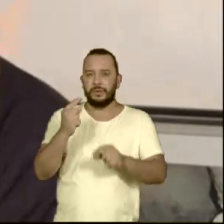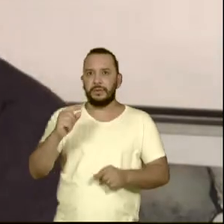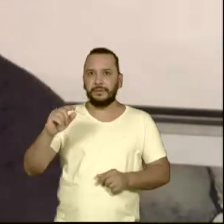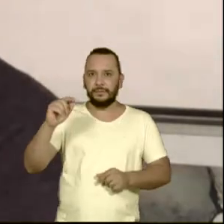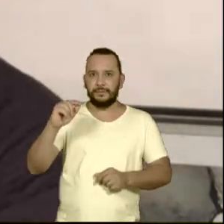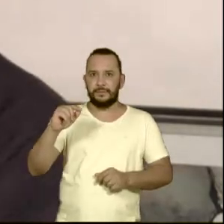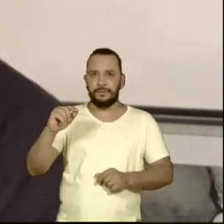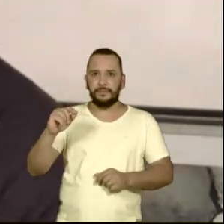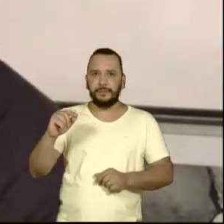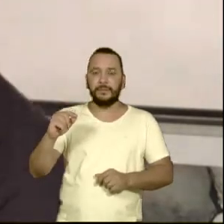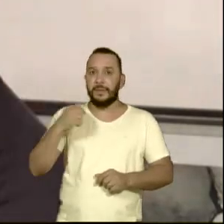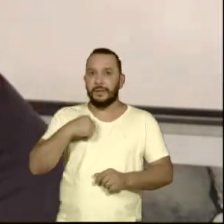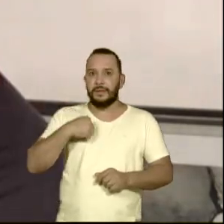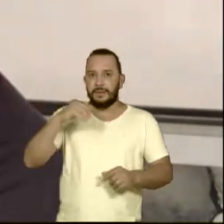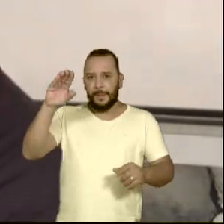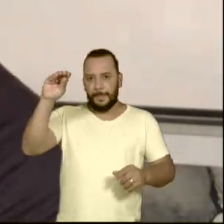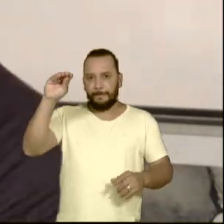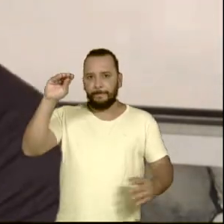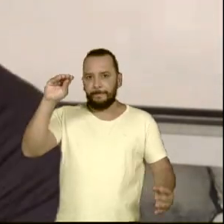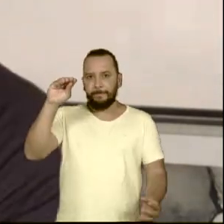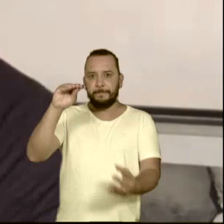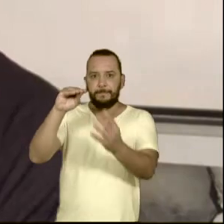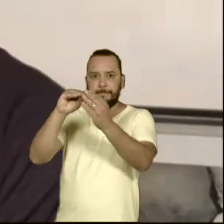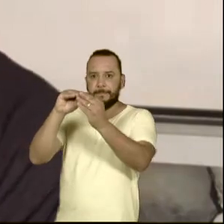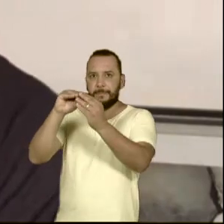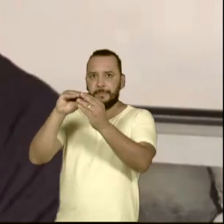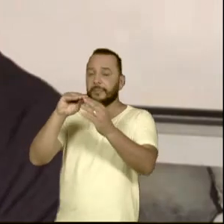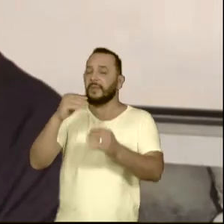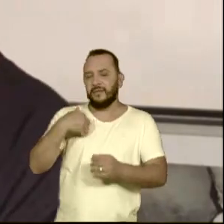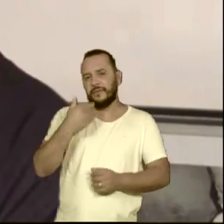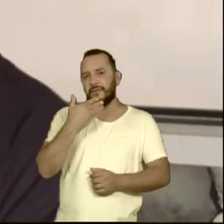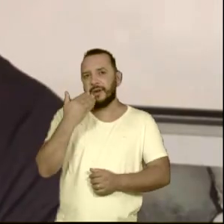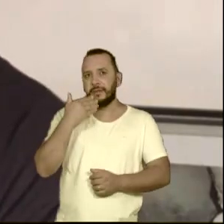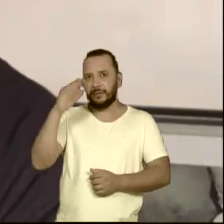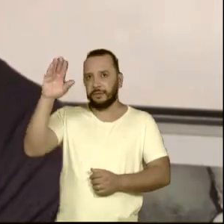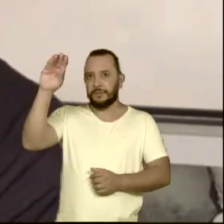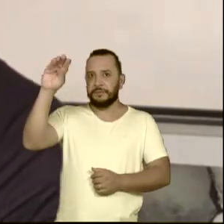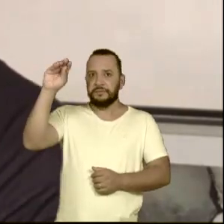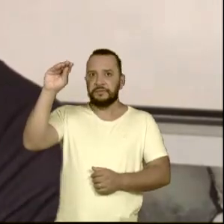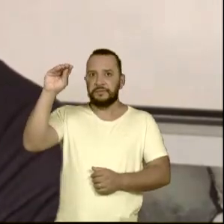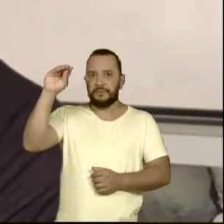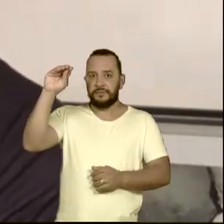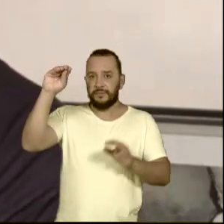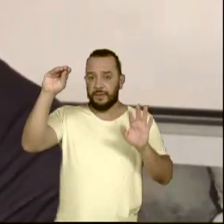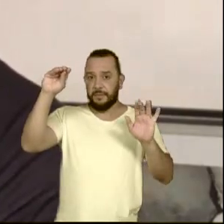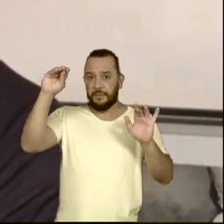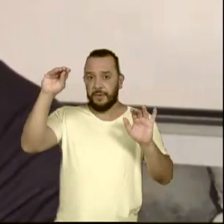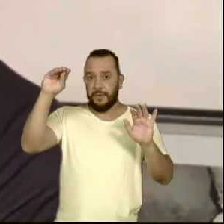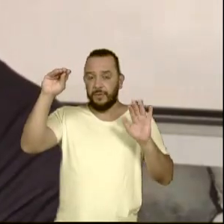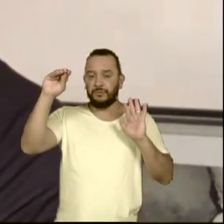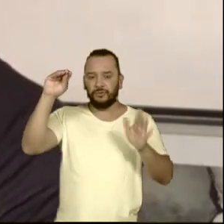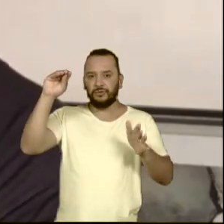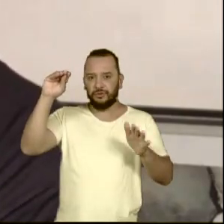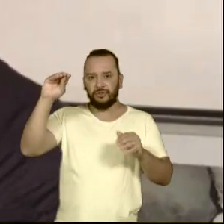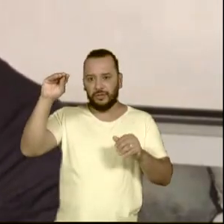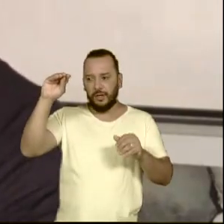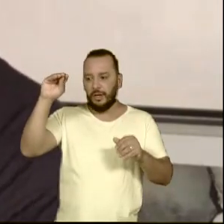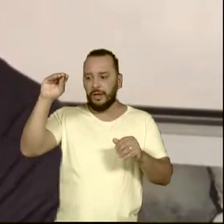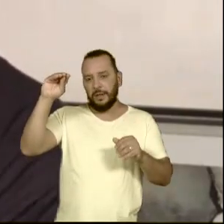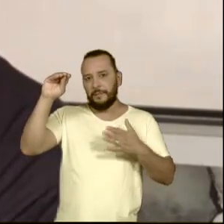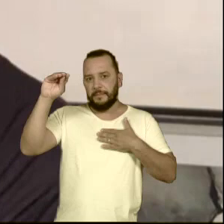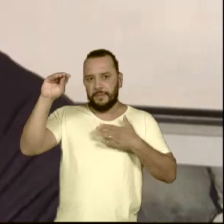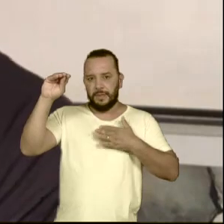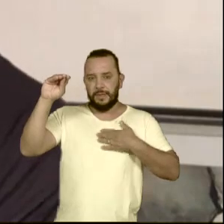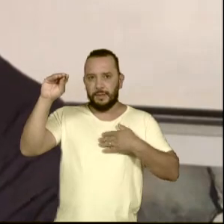Eu sei aonde eu quiser, elas vão se encontrar. Então, eu manipulando o boneco e eu tendo a mão esquerda viva, sendo